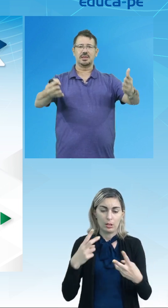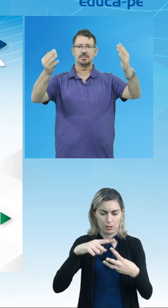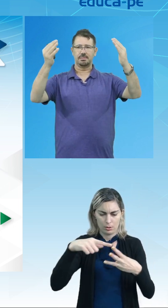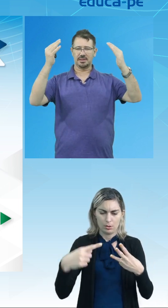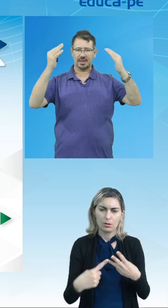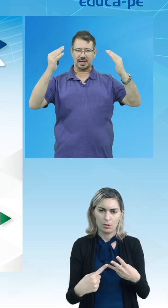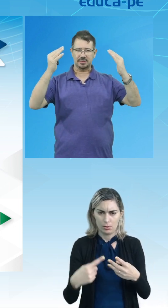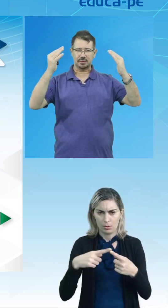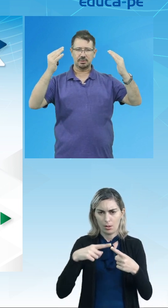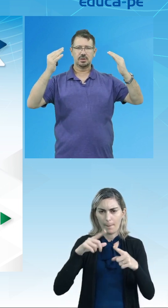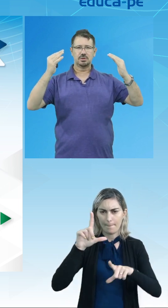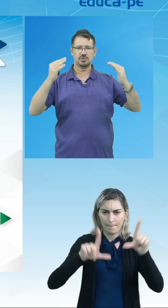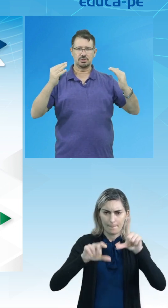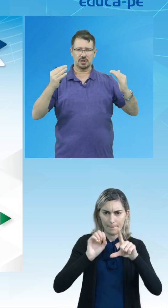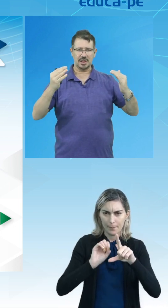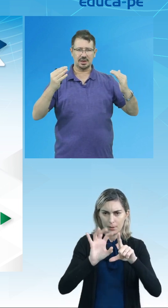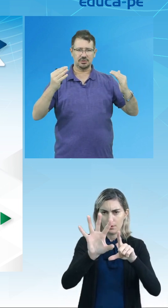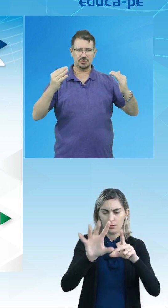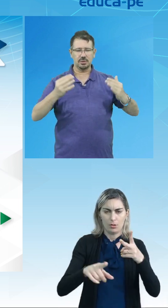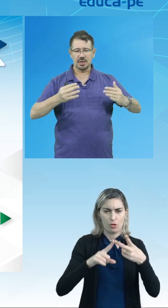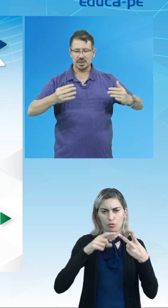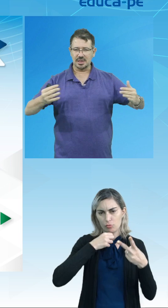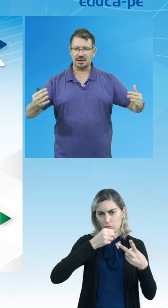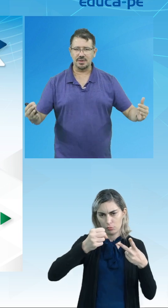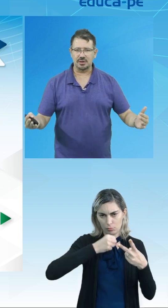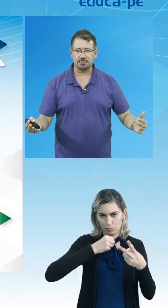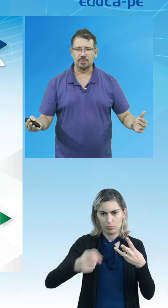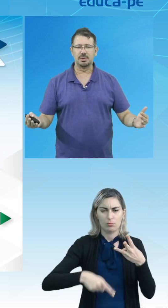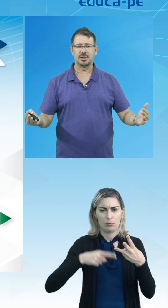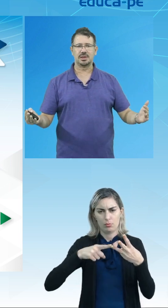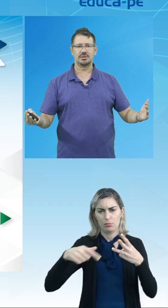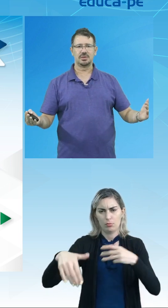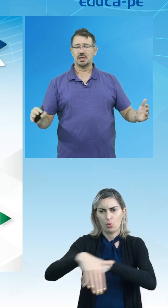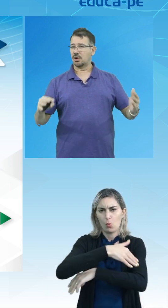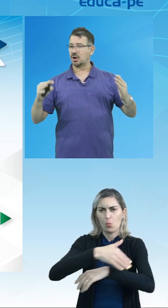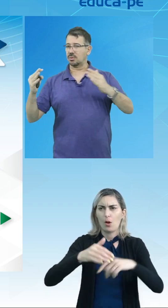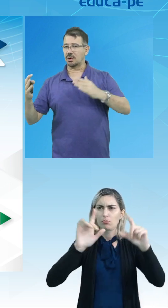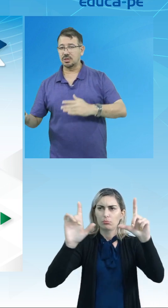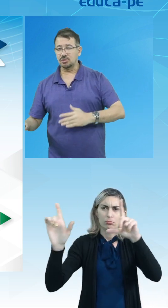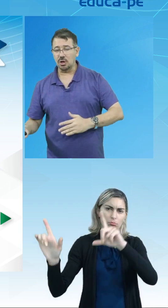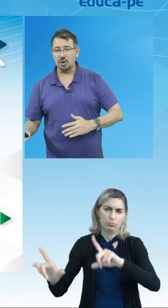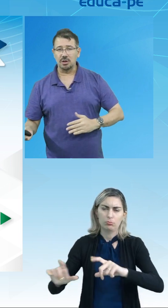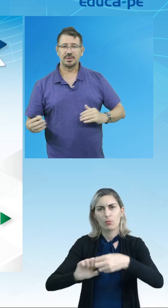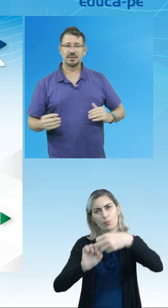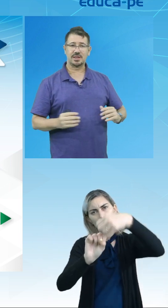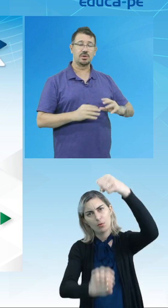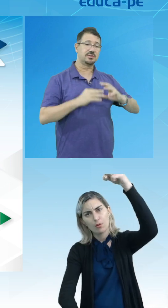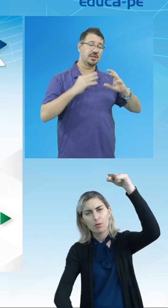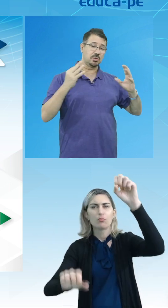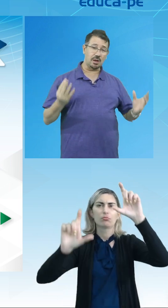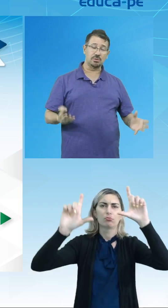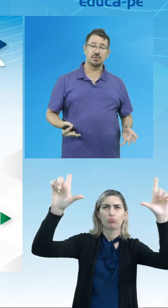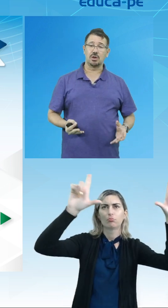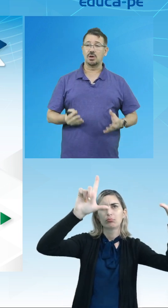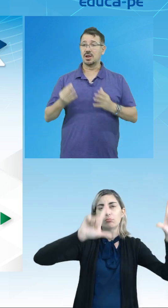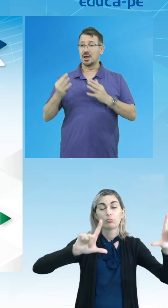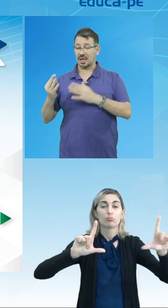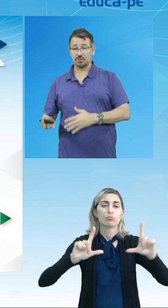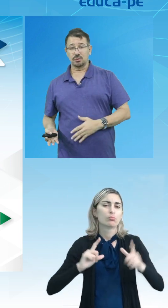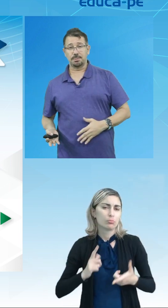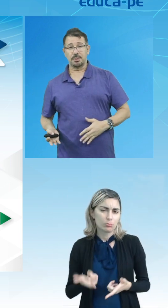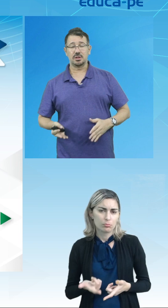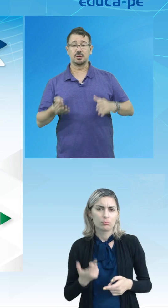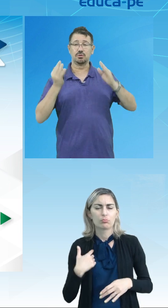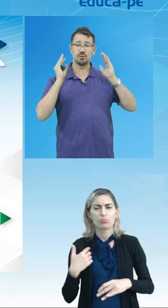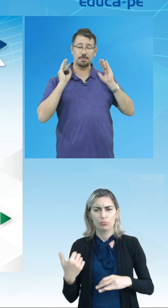daí: midiático, jornalístico e em vias públicas. Olha, o outdoor, você conhecer que o outdoor é